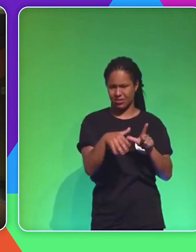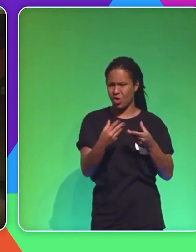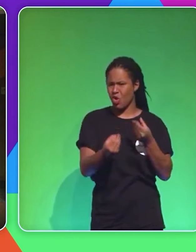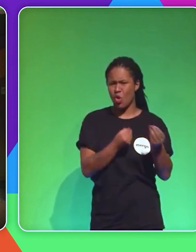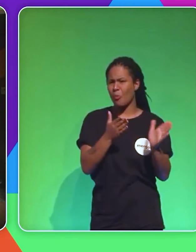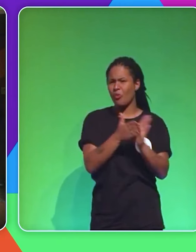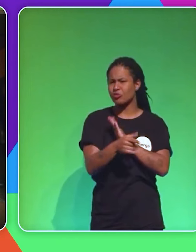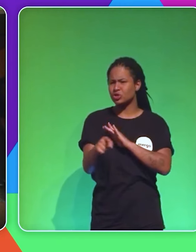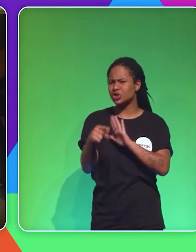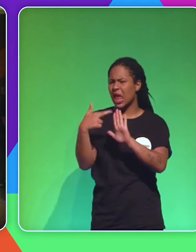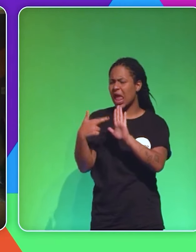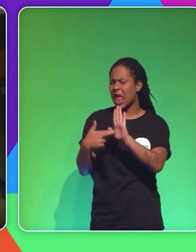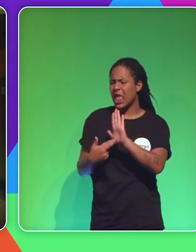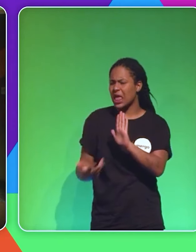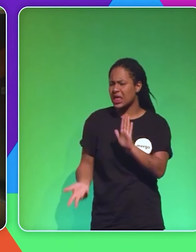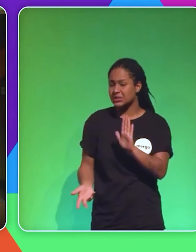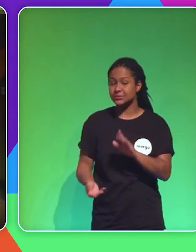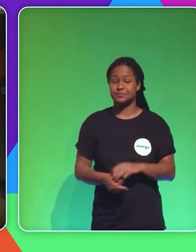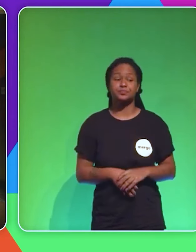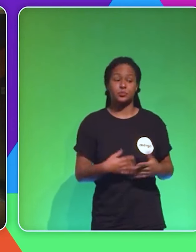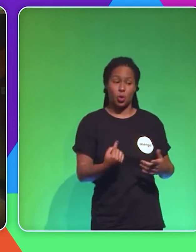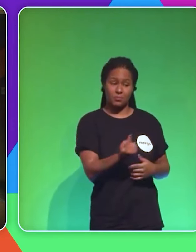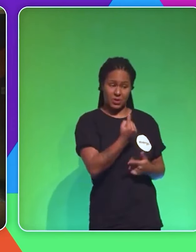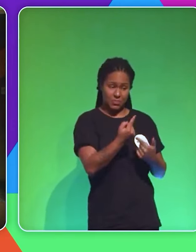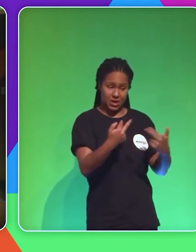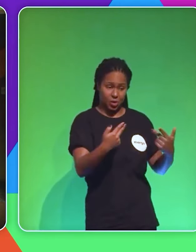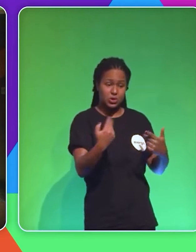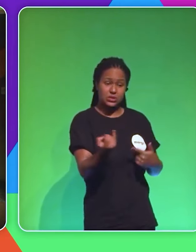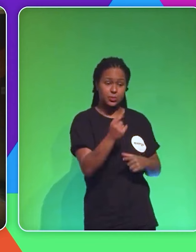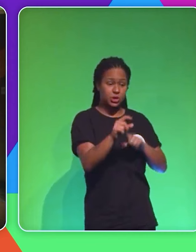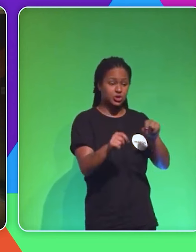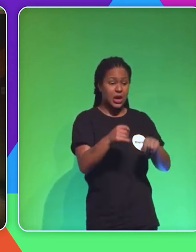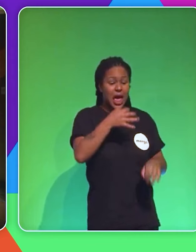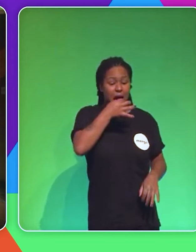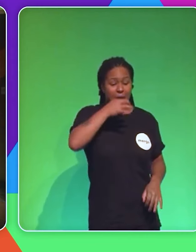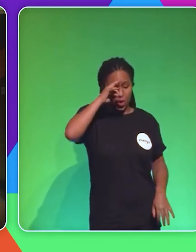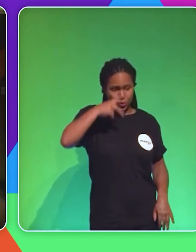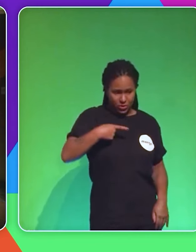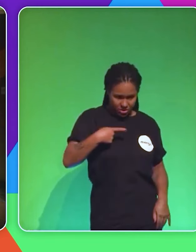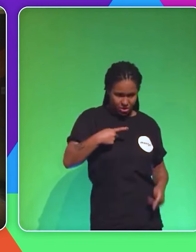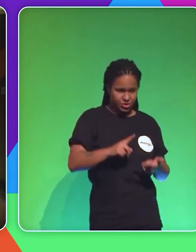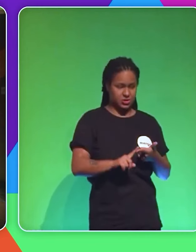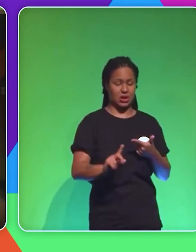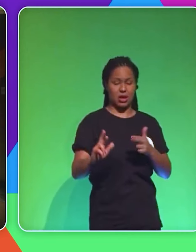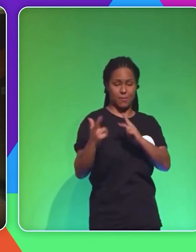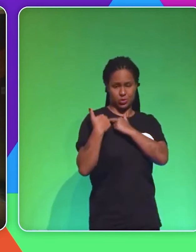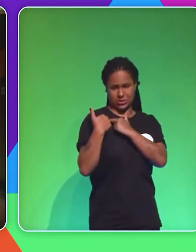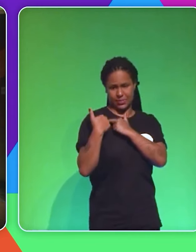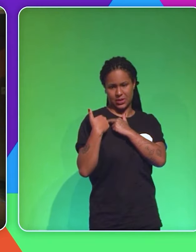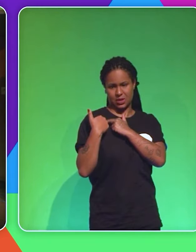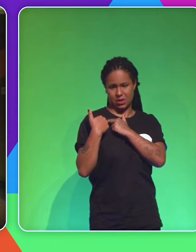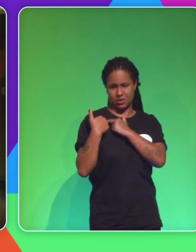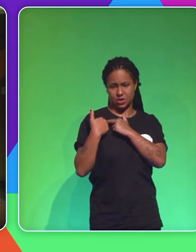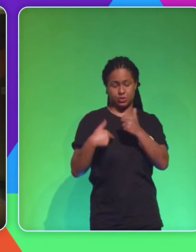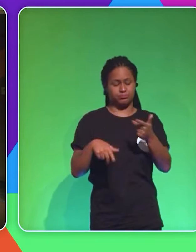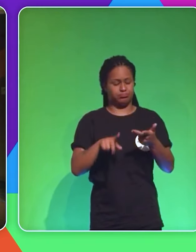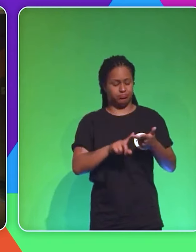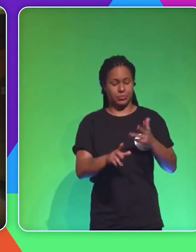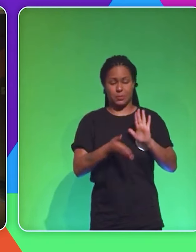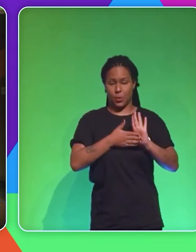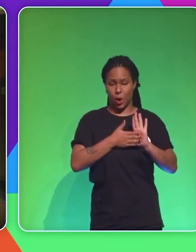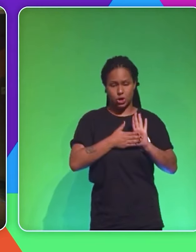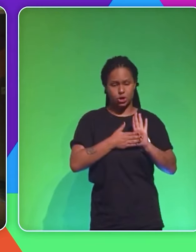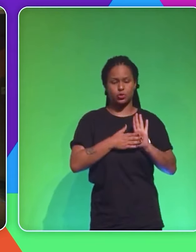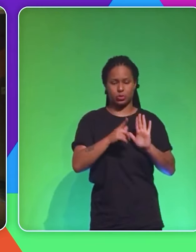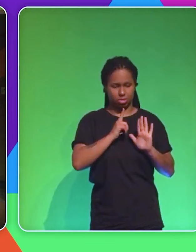influencer primeiro tendo personalidade Tendo autocrítica tendo propósito também